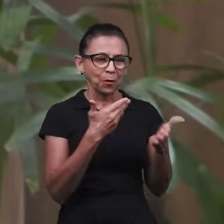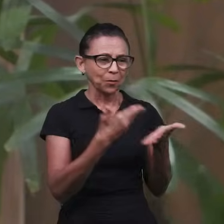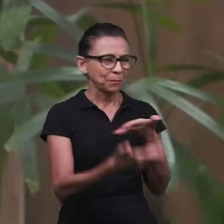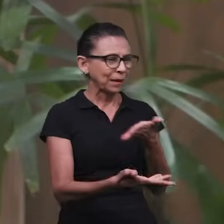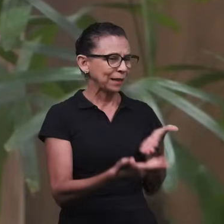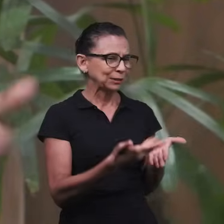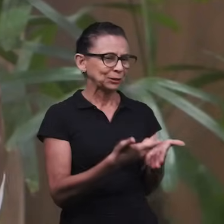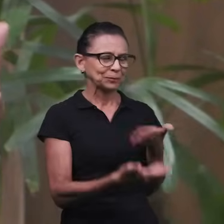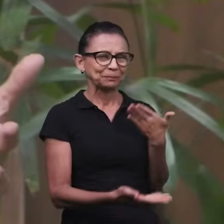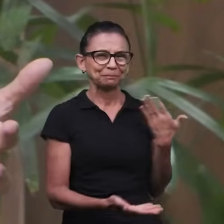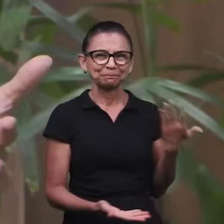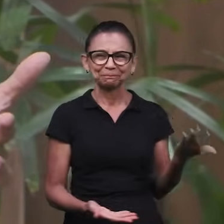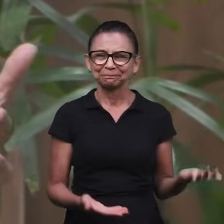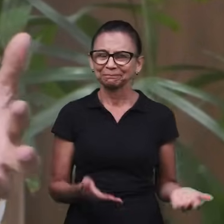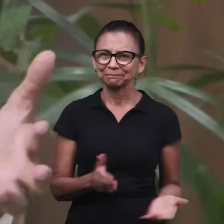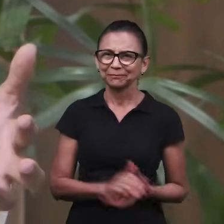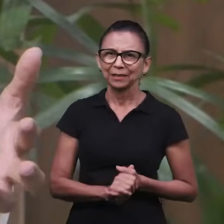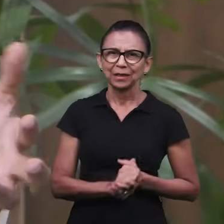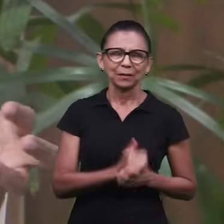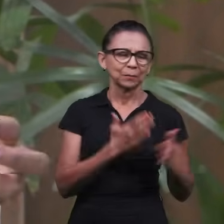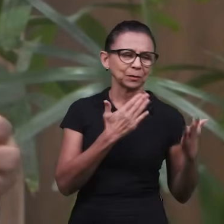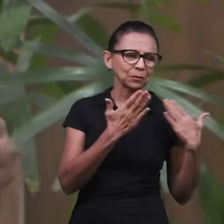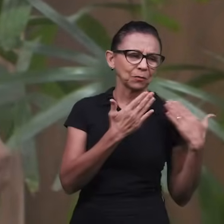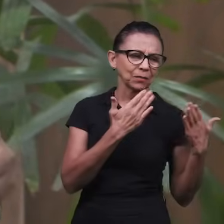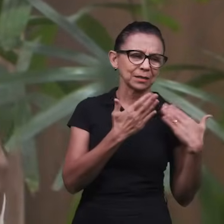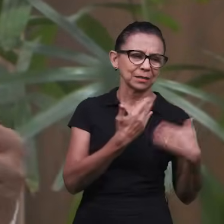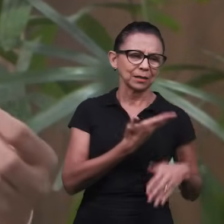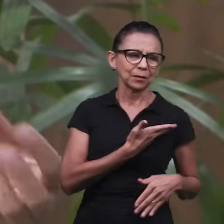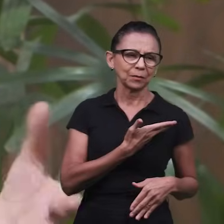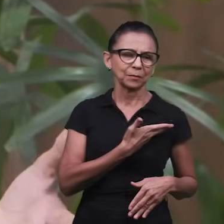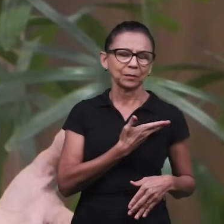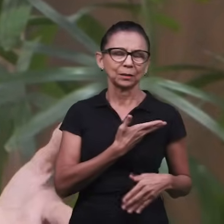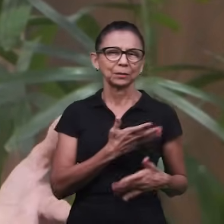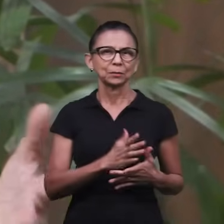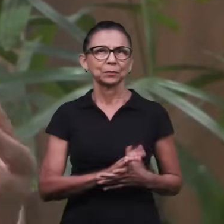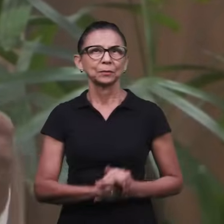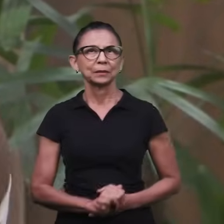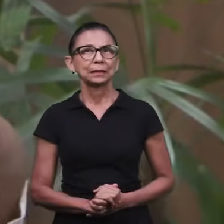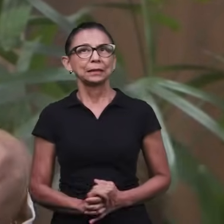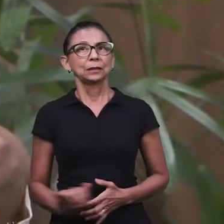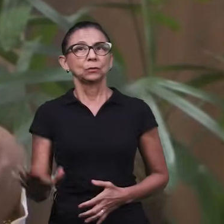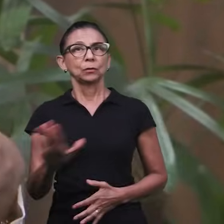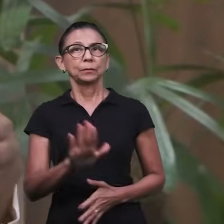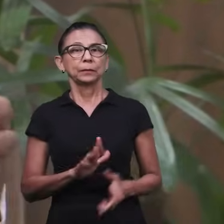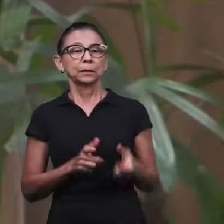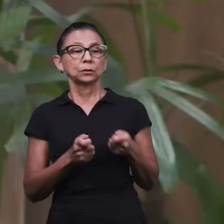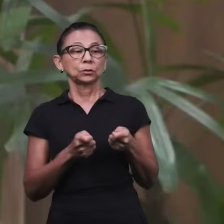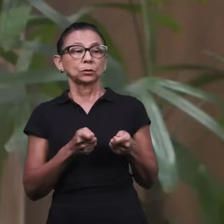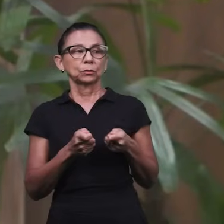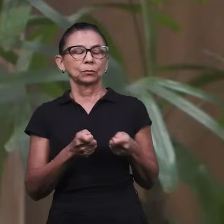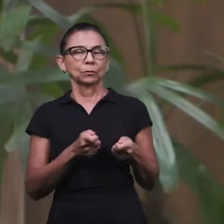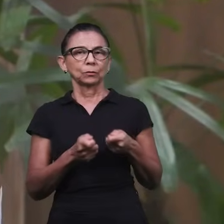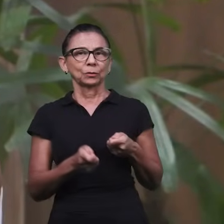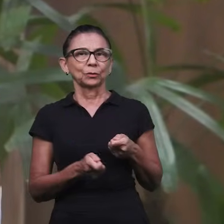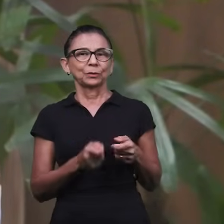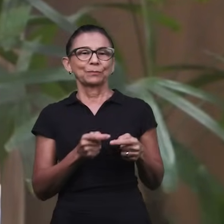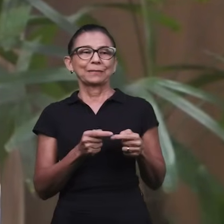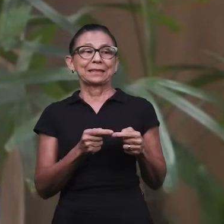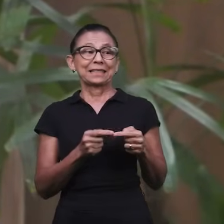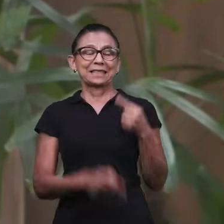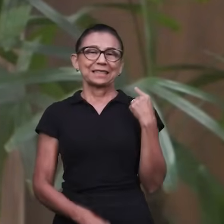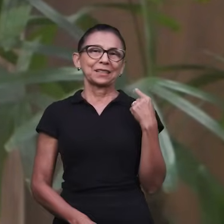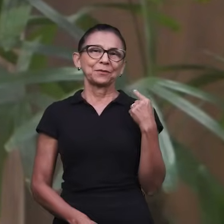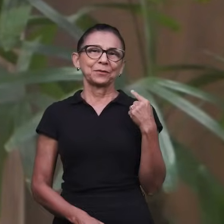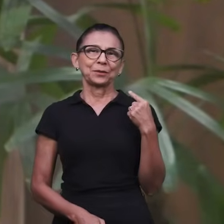escrevendo. Essa adaptação, essa adequação, um ambiente muito controlado, traz desafios grandes para eles.